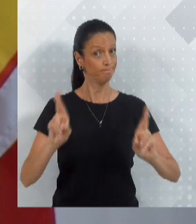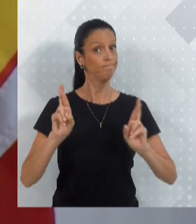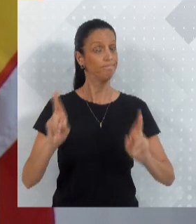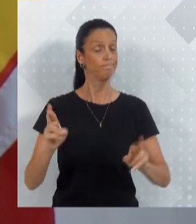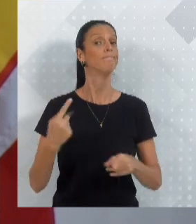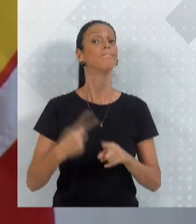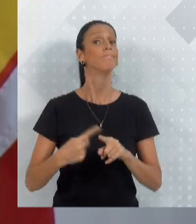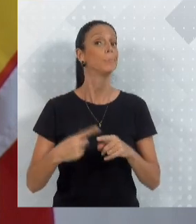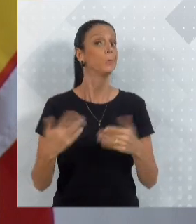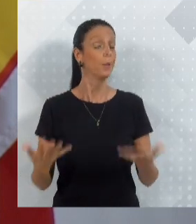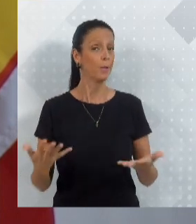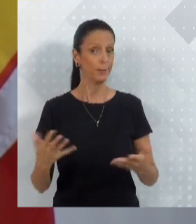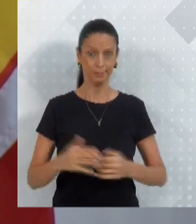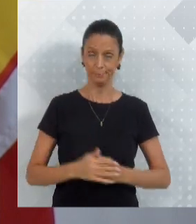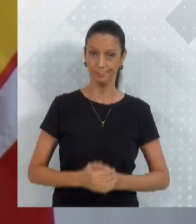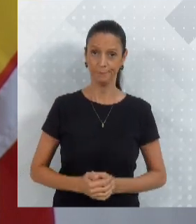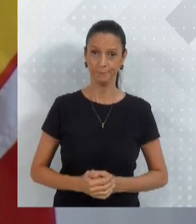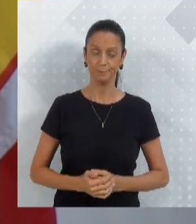porque